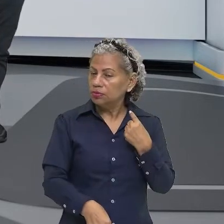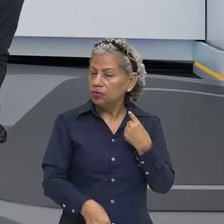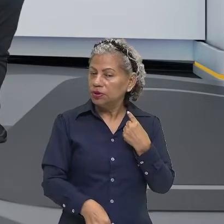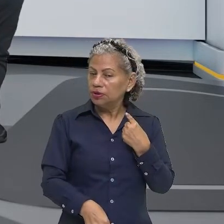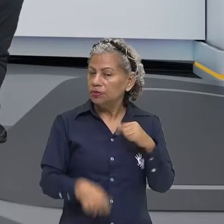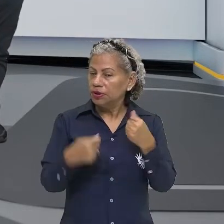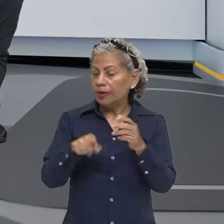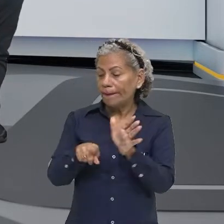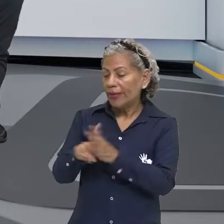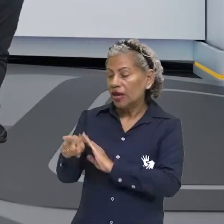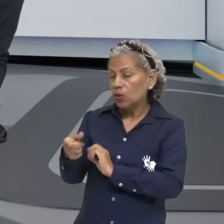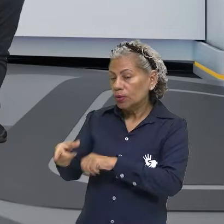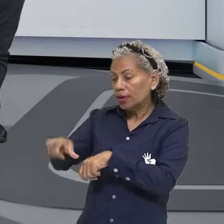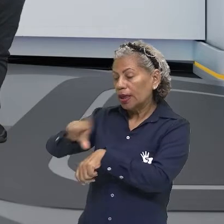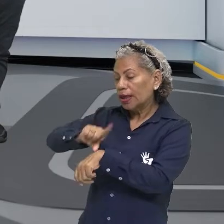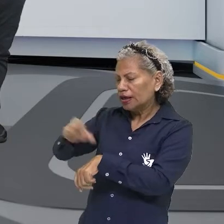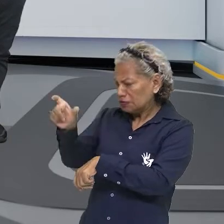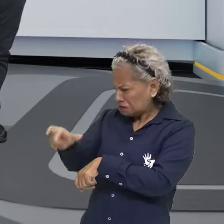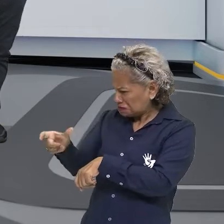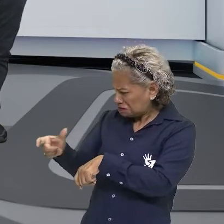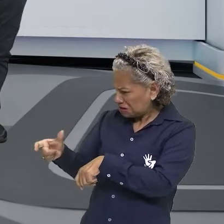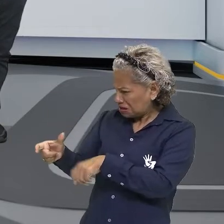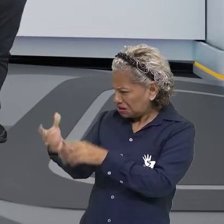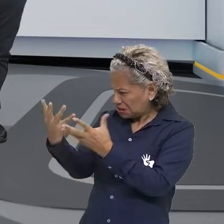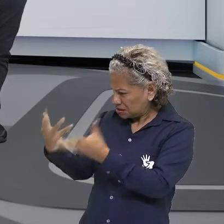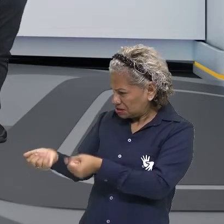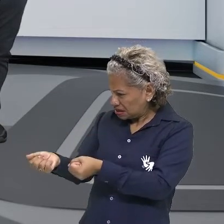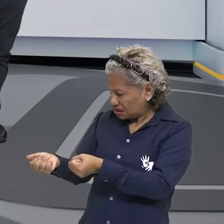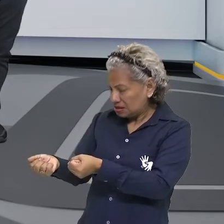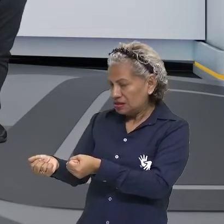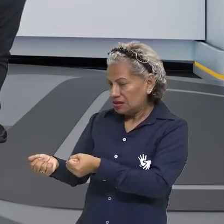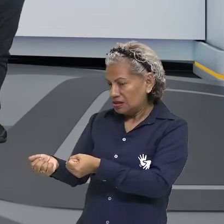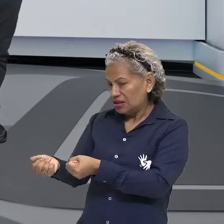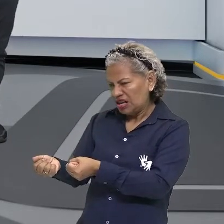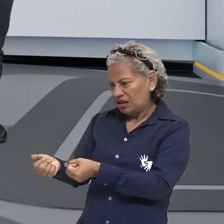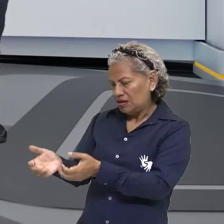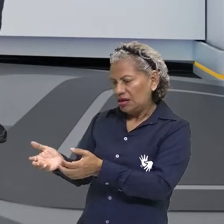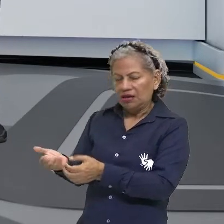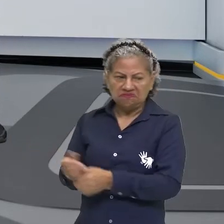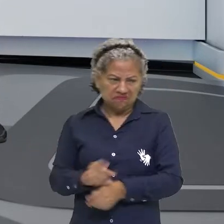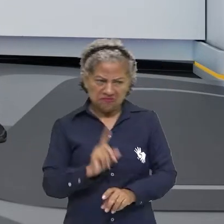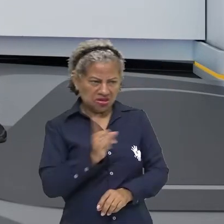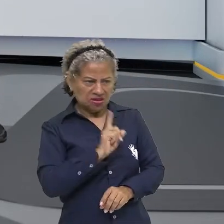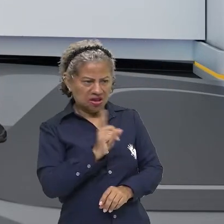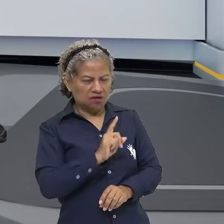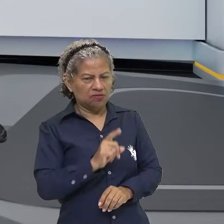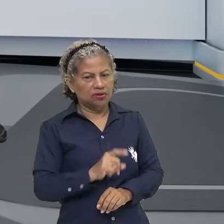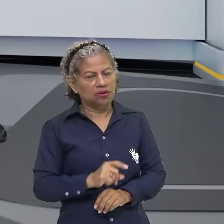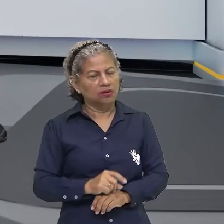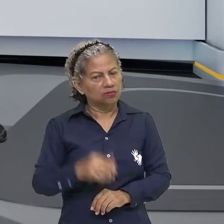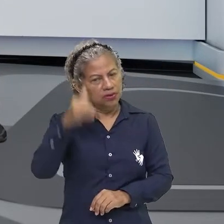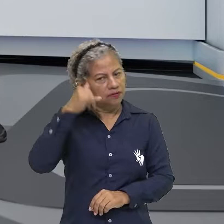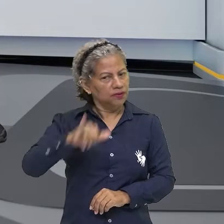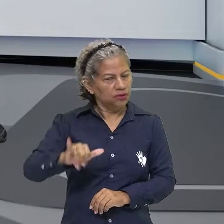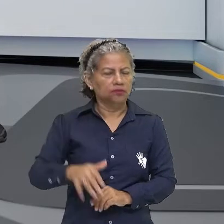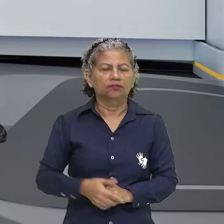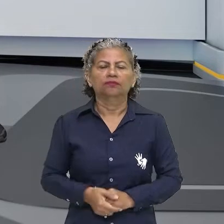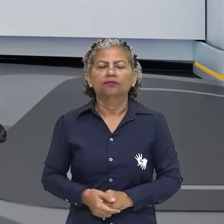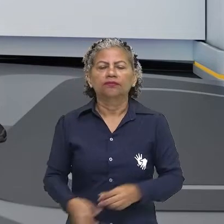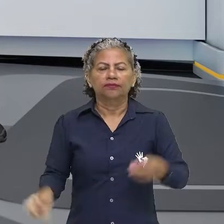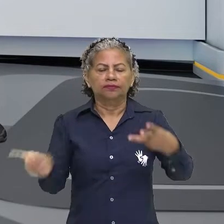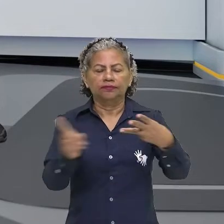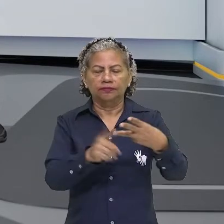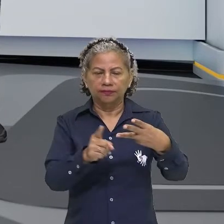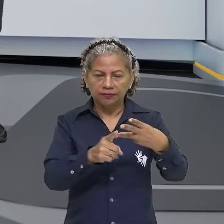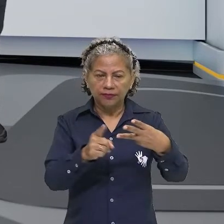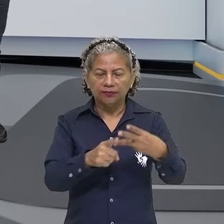né? Isso é crime também. Próxima dica. ver e compartilhar coisas na